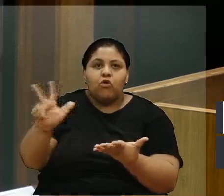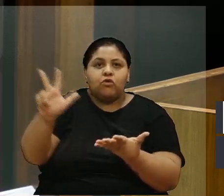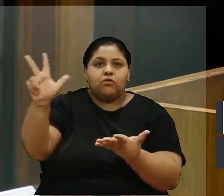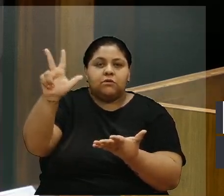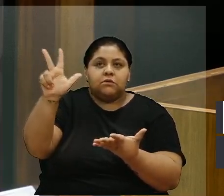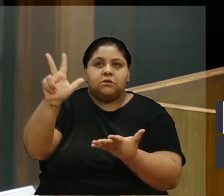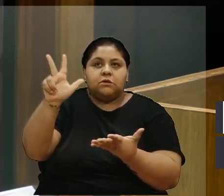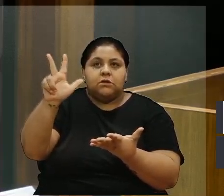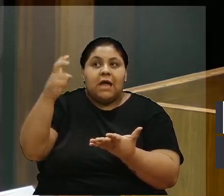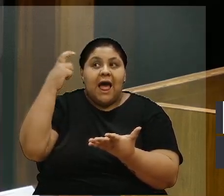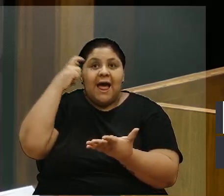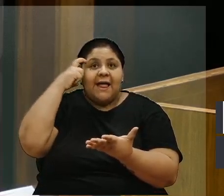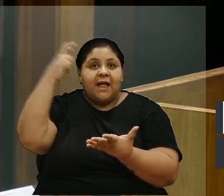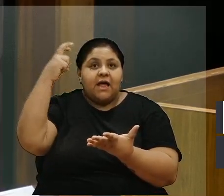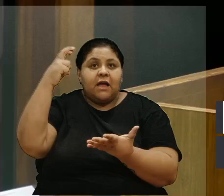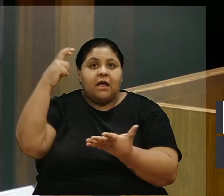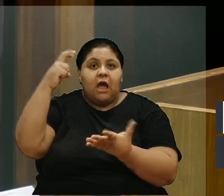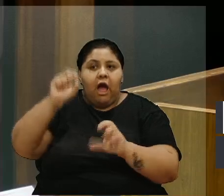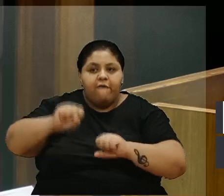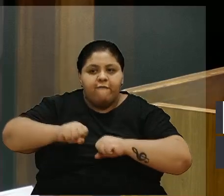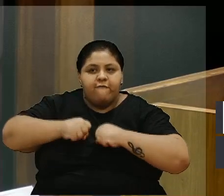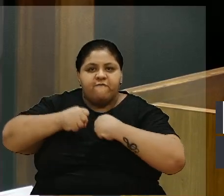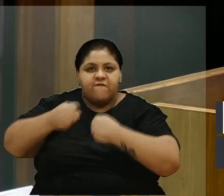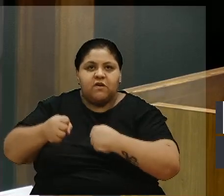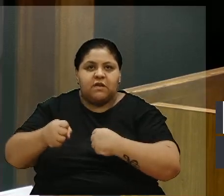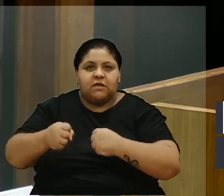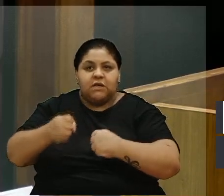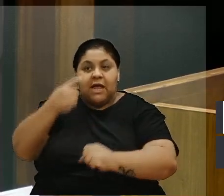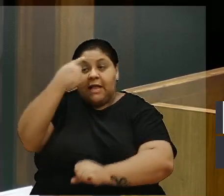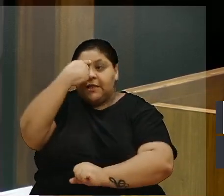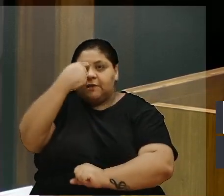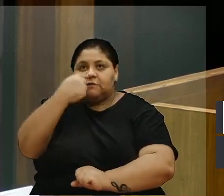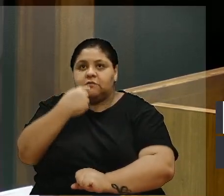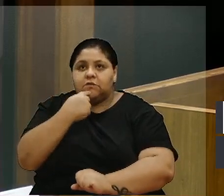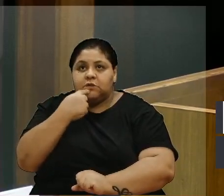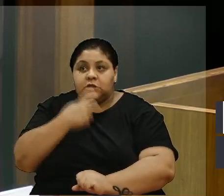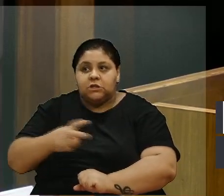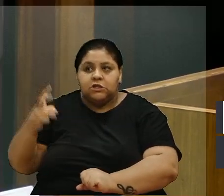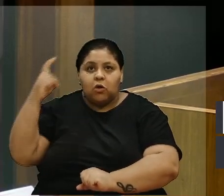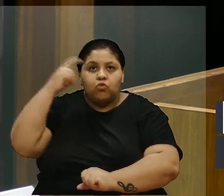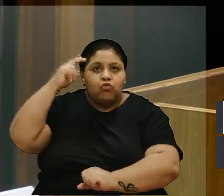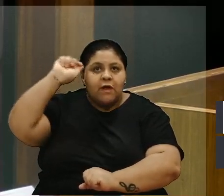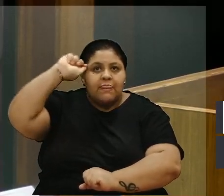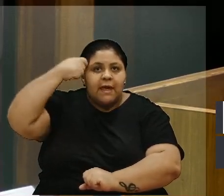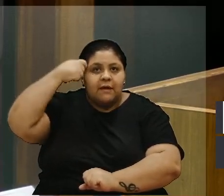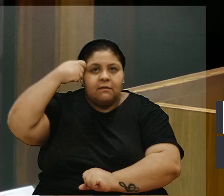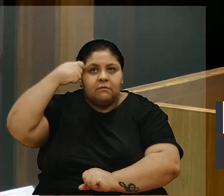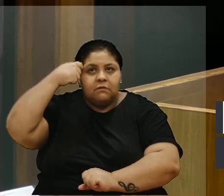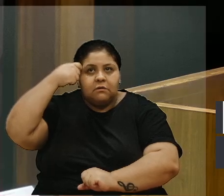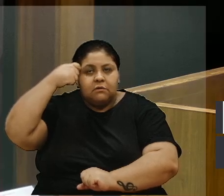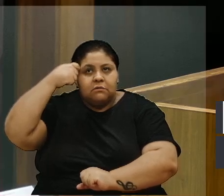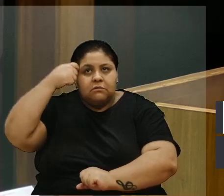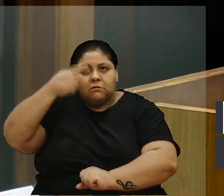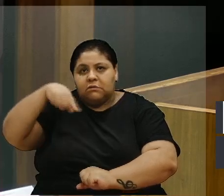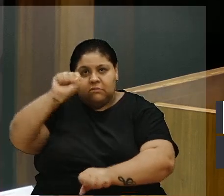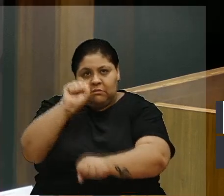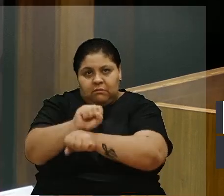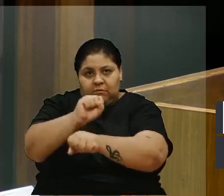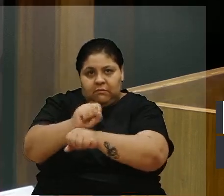a inteligência, a potência, a identidade da cultura negra. Não esperávamos nós que o